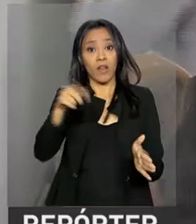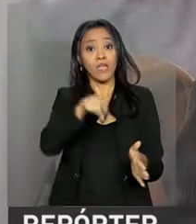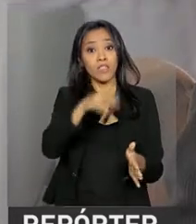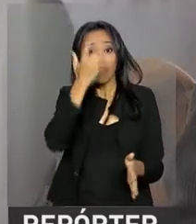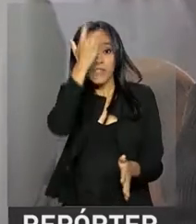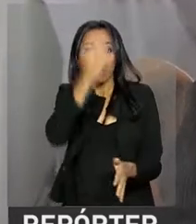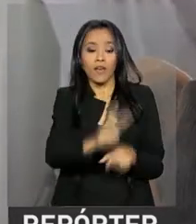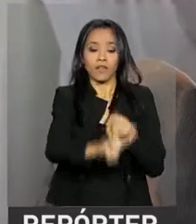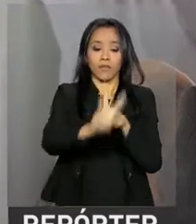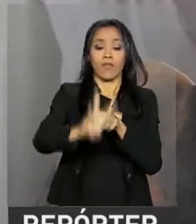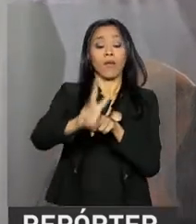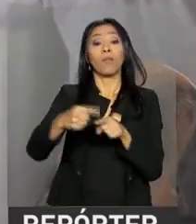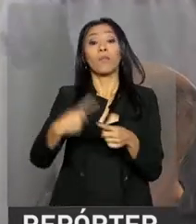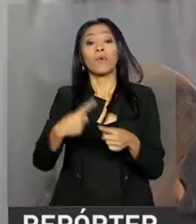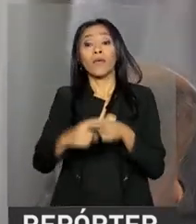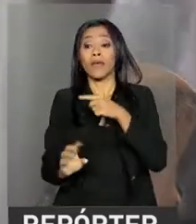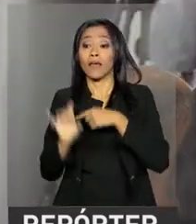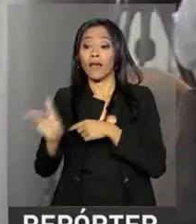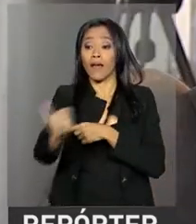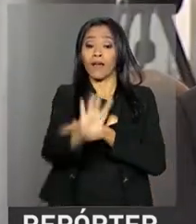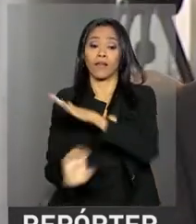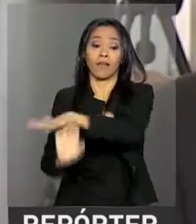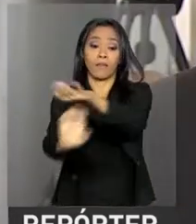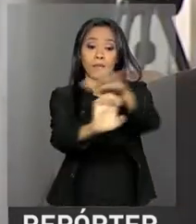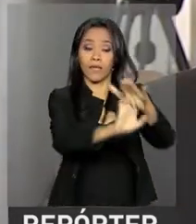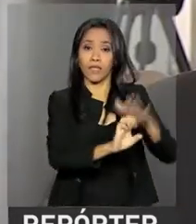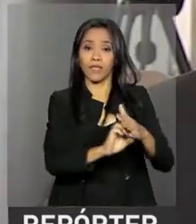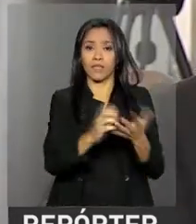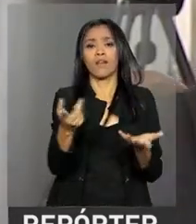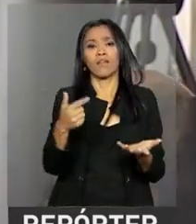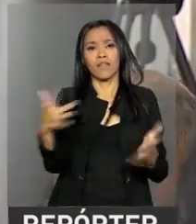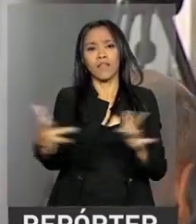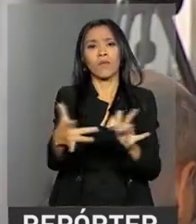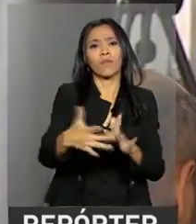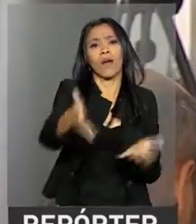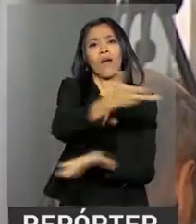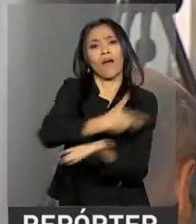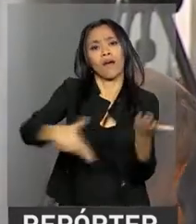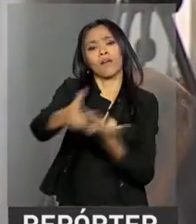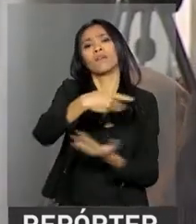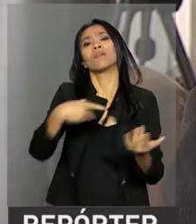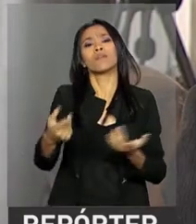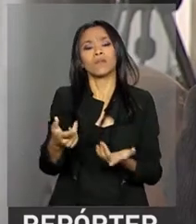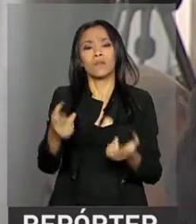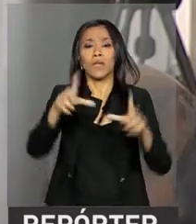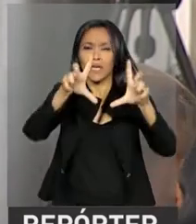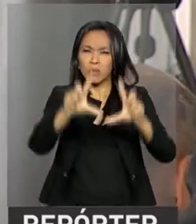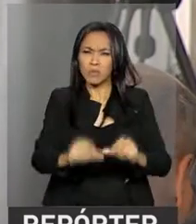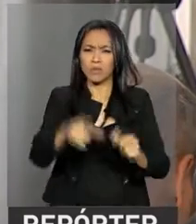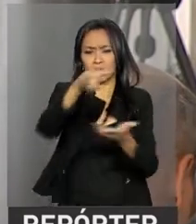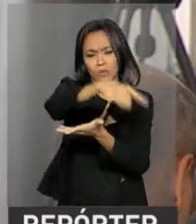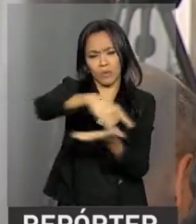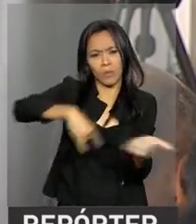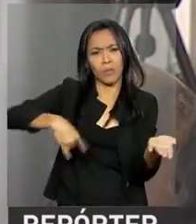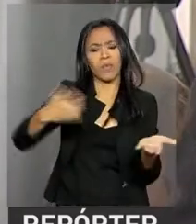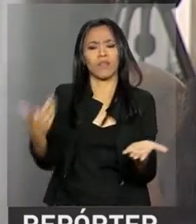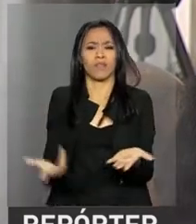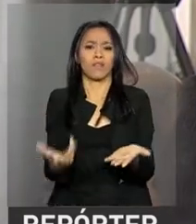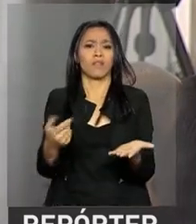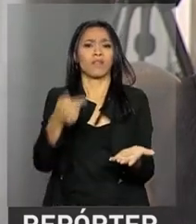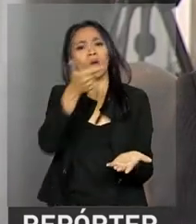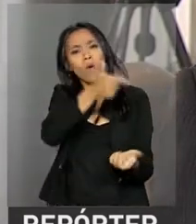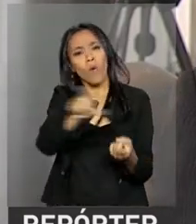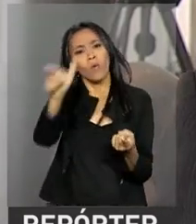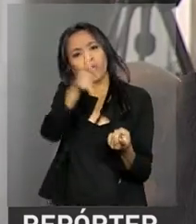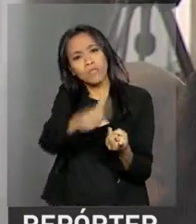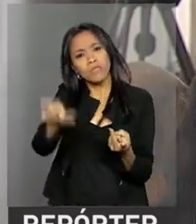dos empresários que exportam com o poder público, reduzindo a necessidade de documentos, reduzindo a necessidade também de